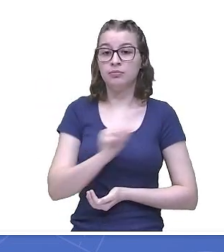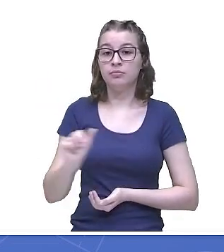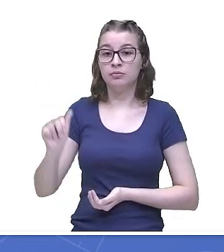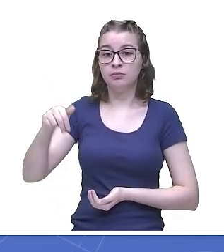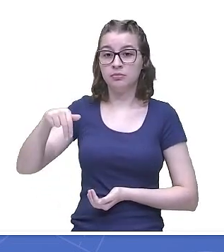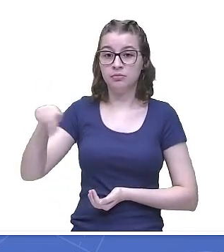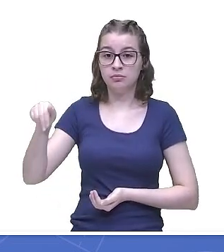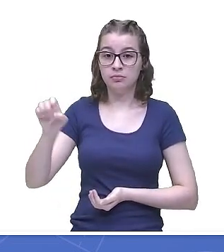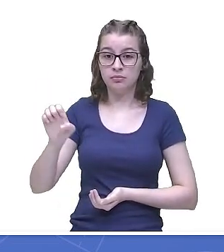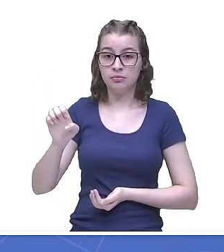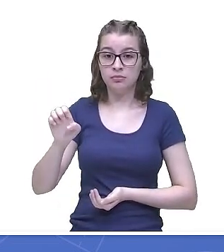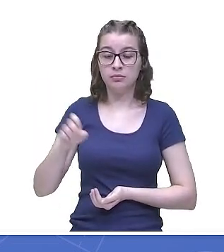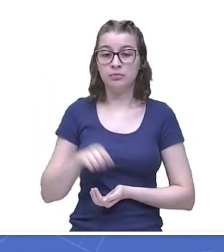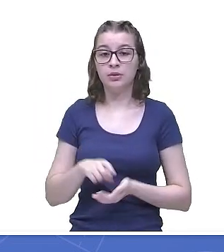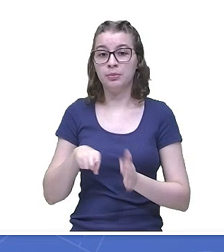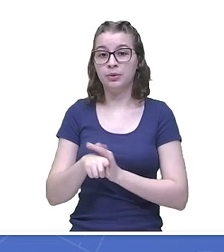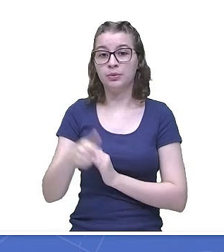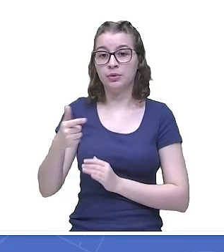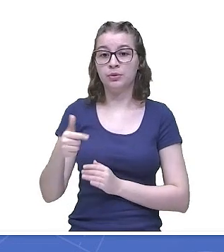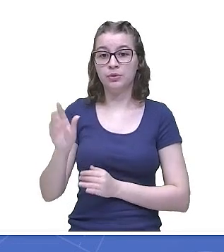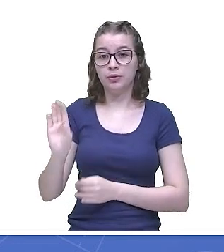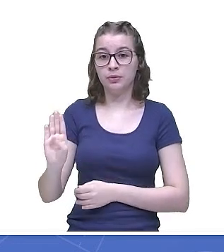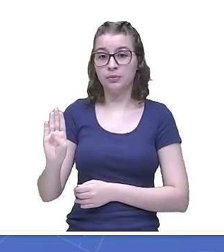B, certo?